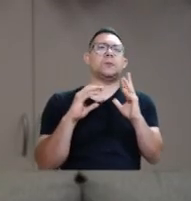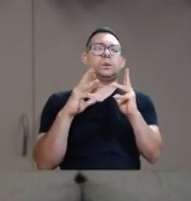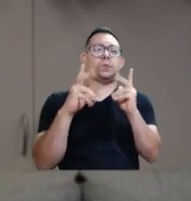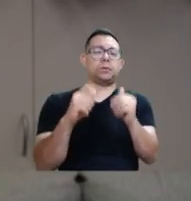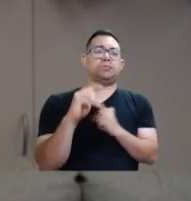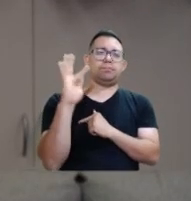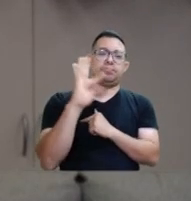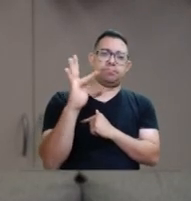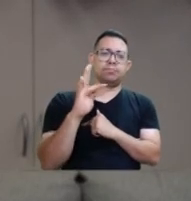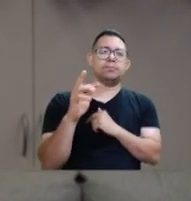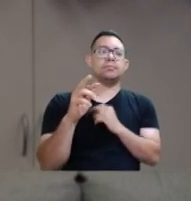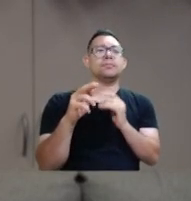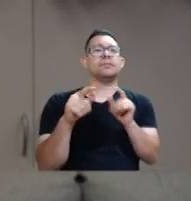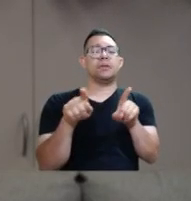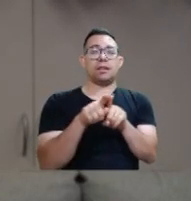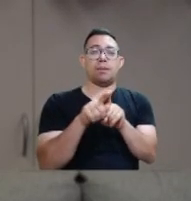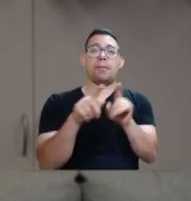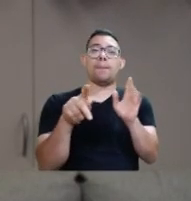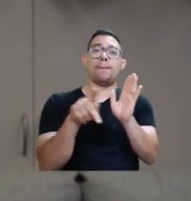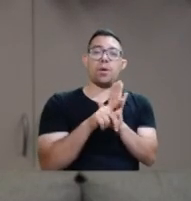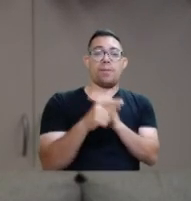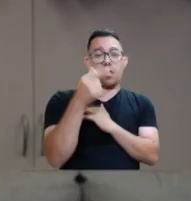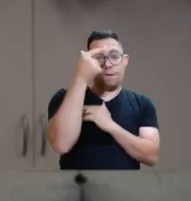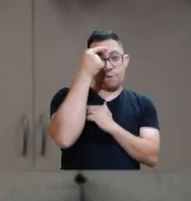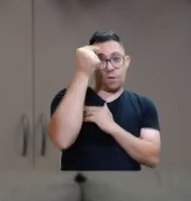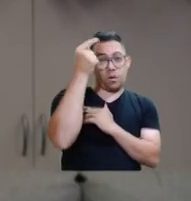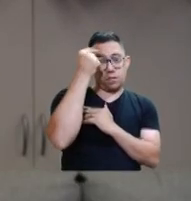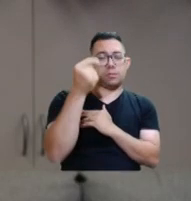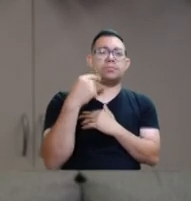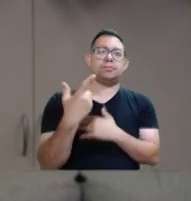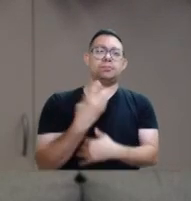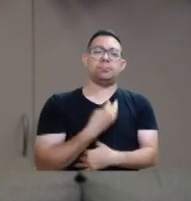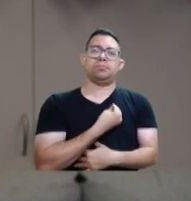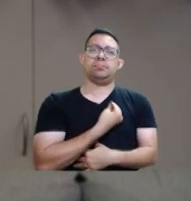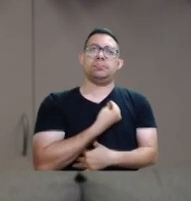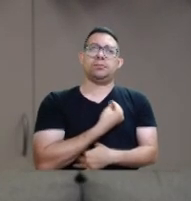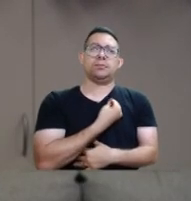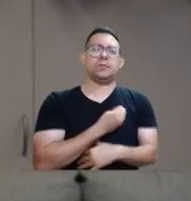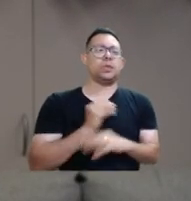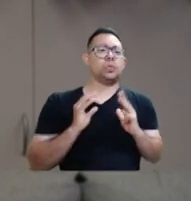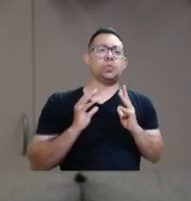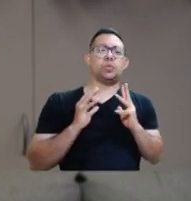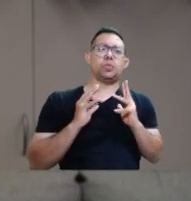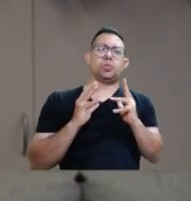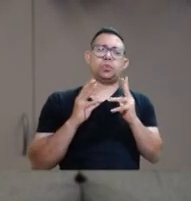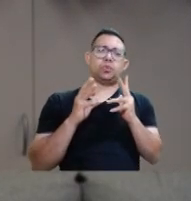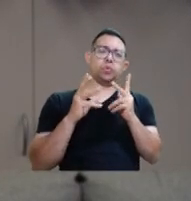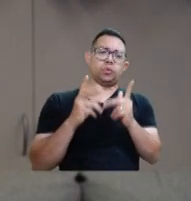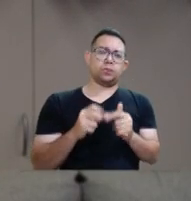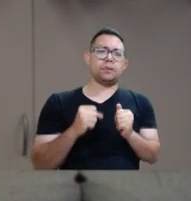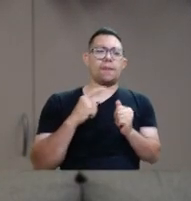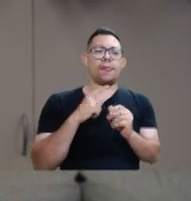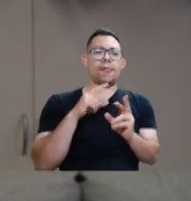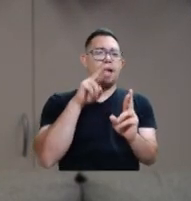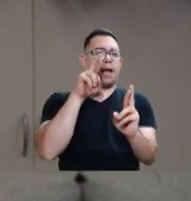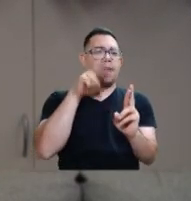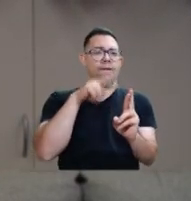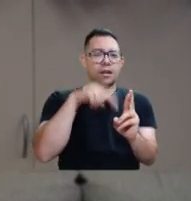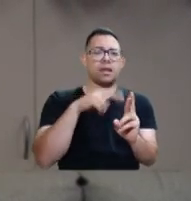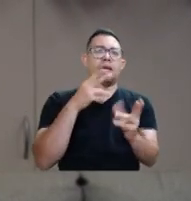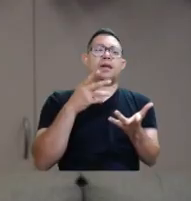para a sociedade francana, para a cidade, para a universidade, né? Para manter